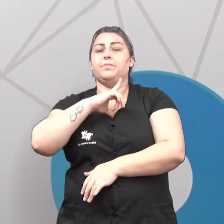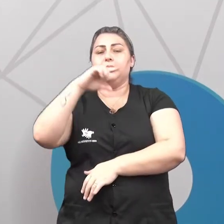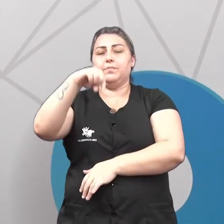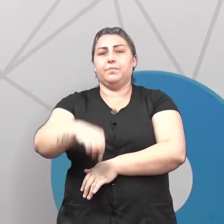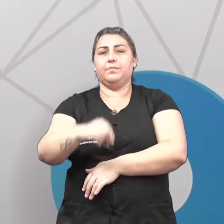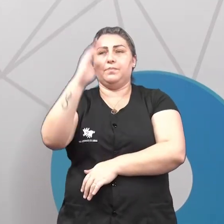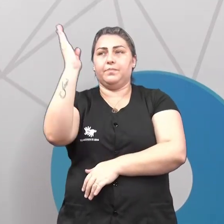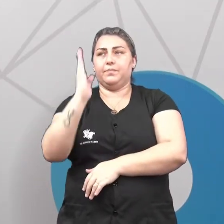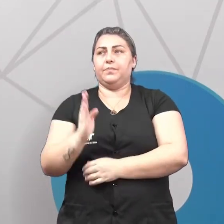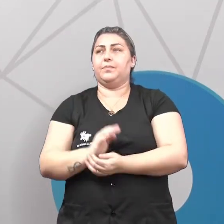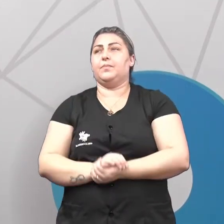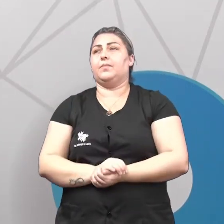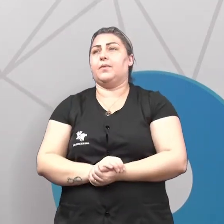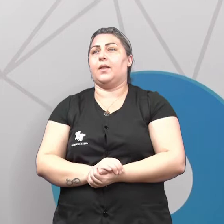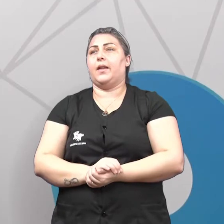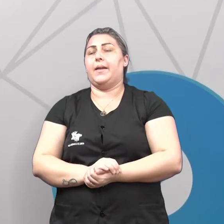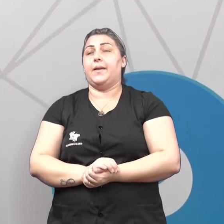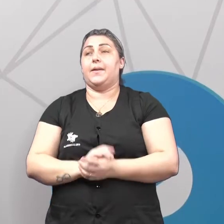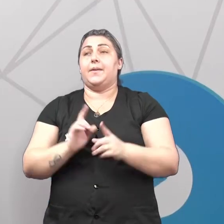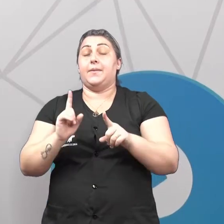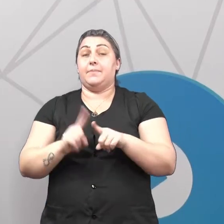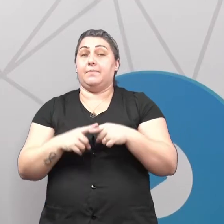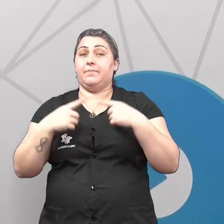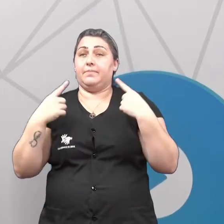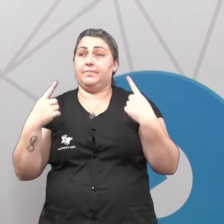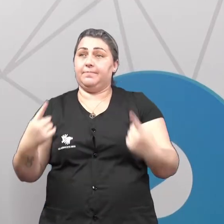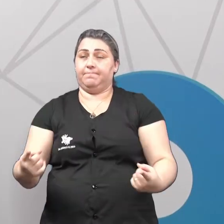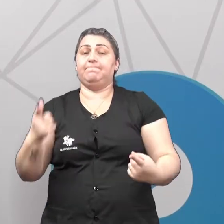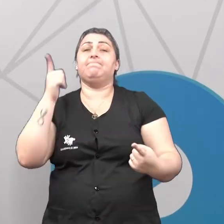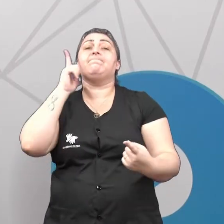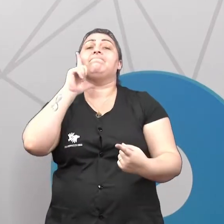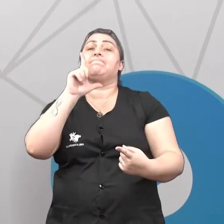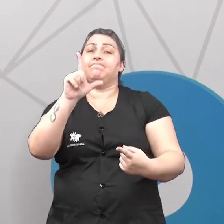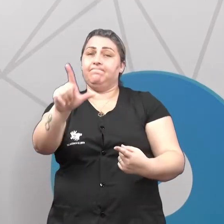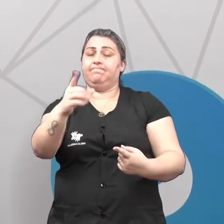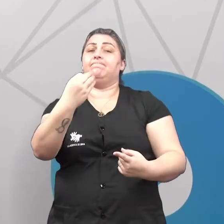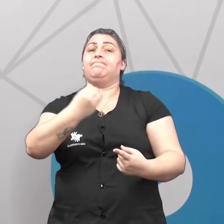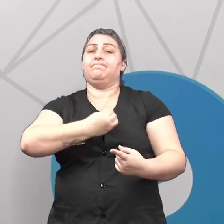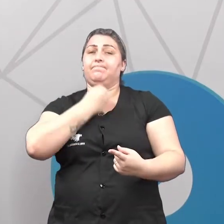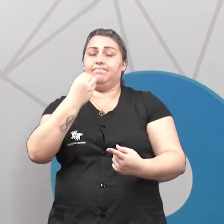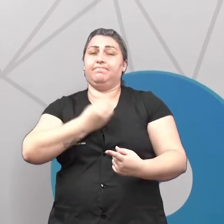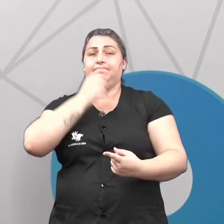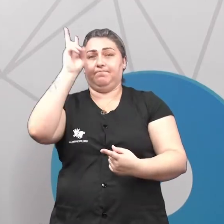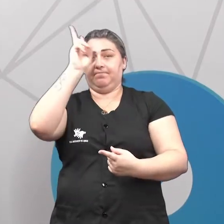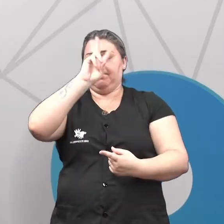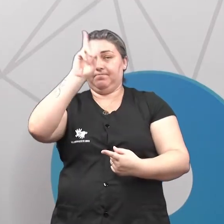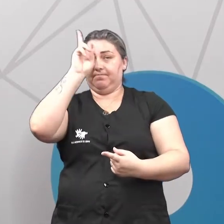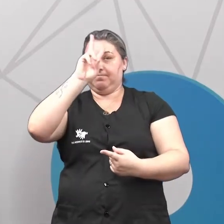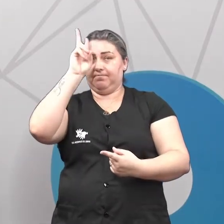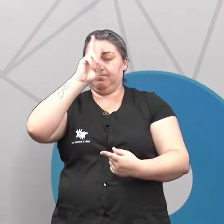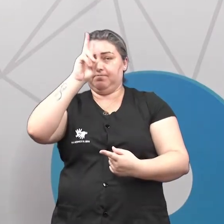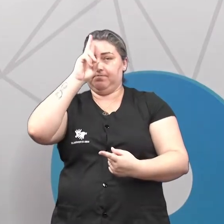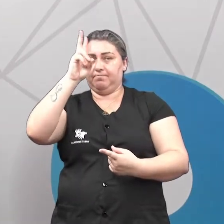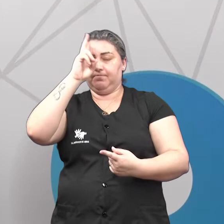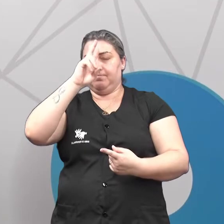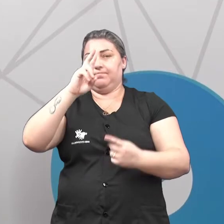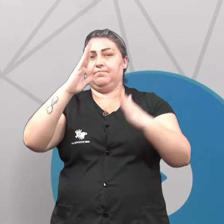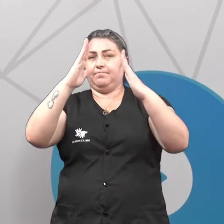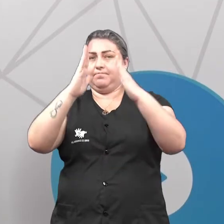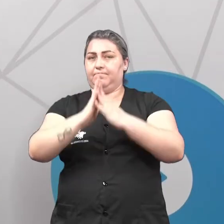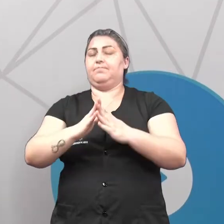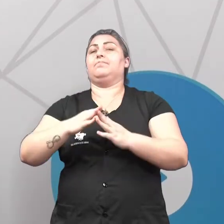Brasil. Mas muitos ainda conseguiram sobreviver. E também lembrando que muitos desses engenhos, né, devido